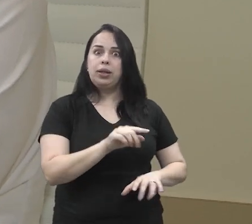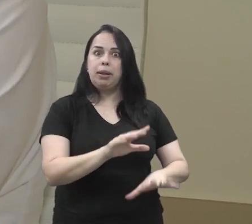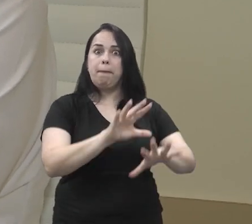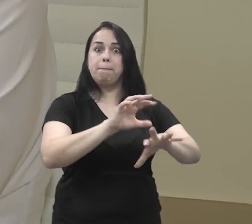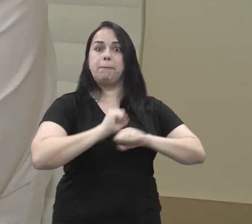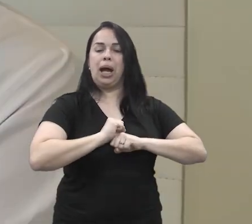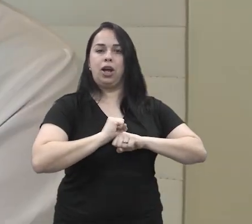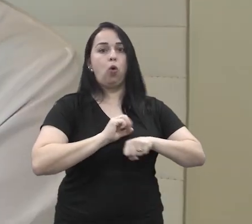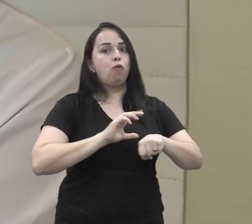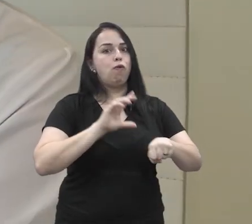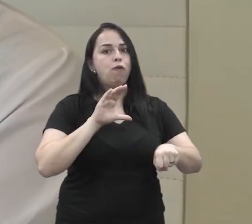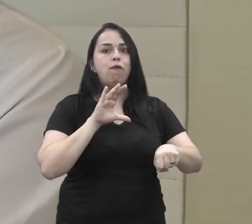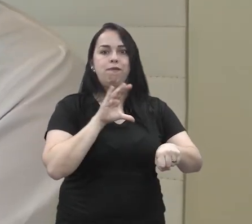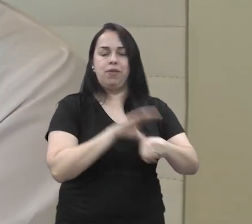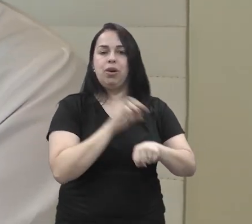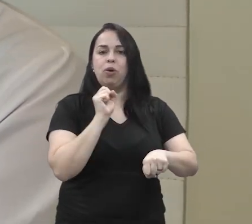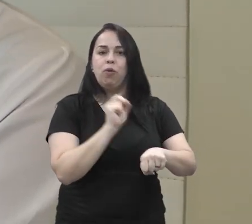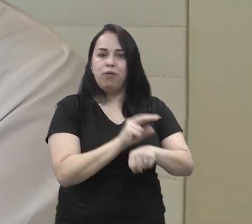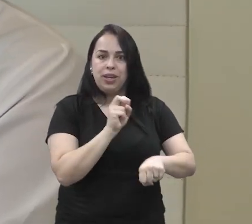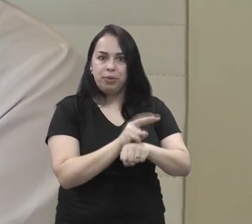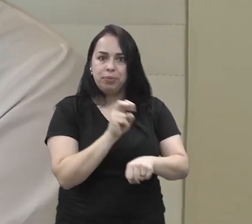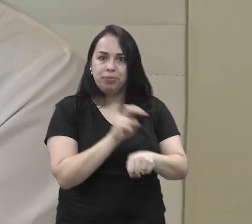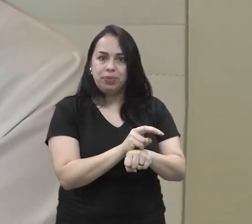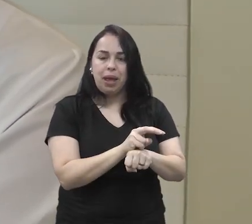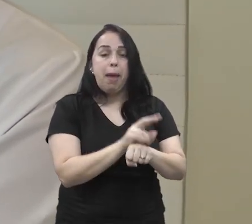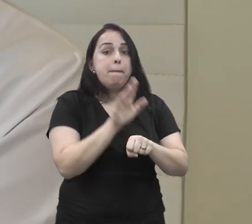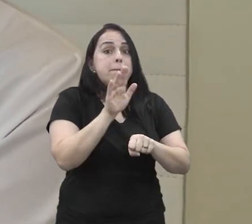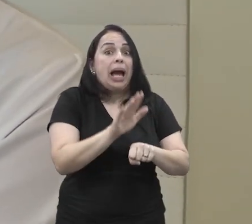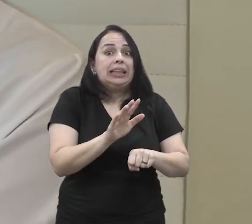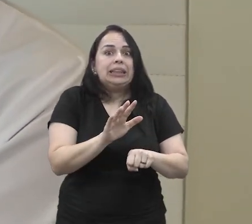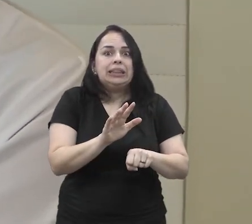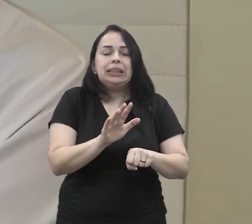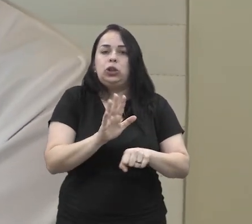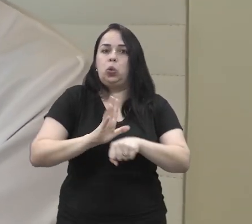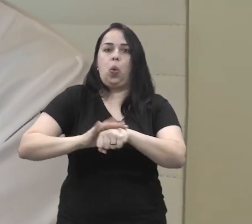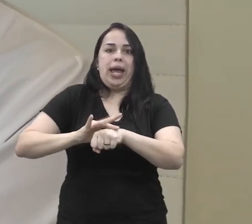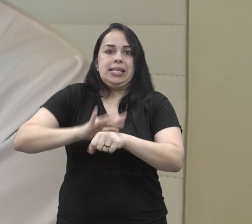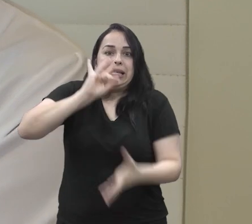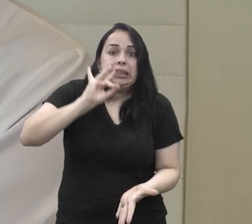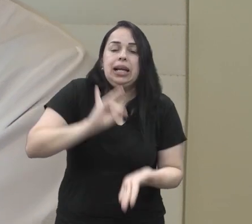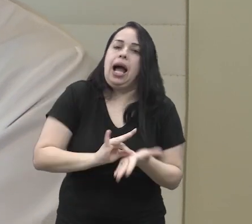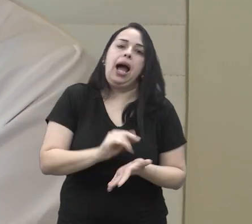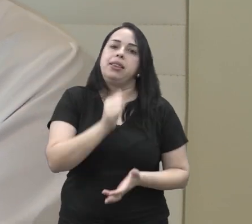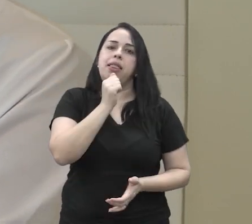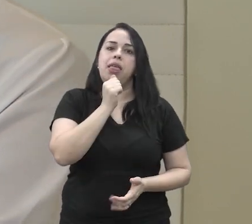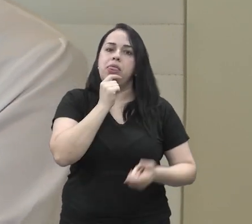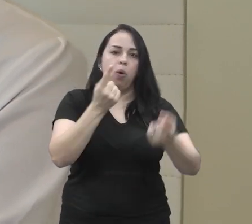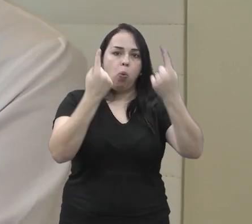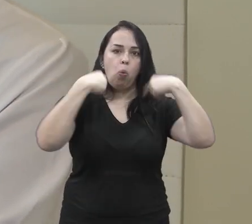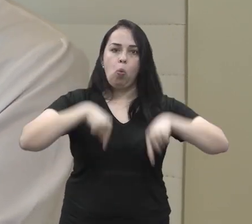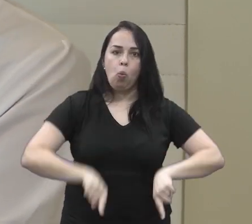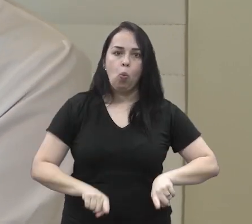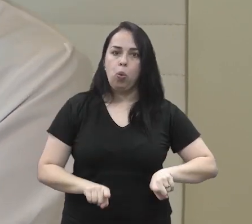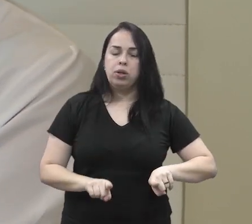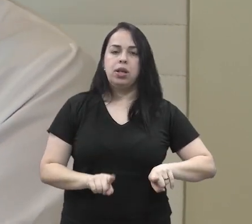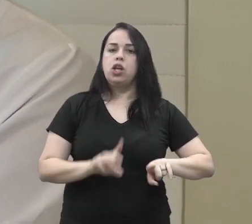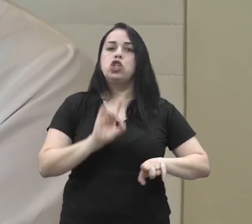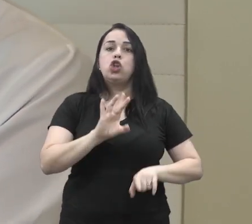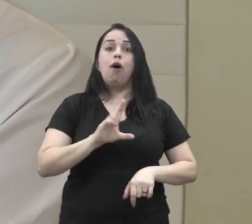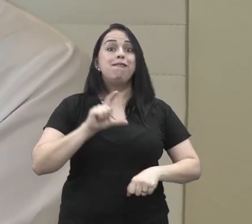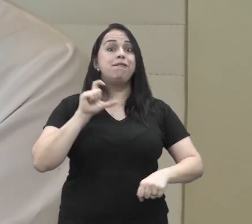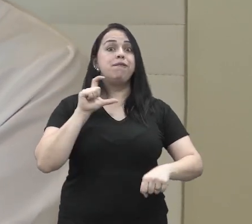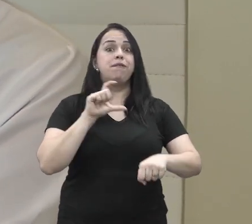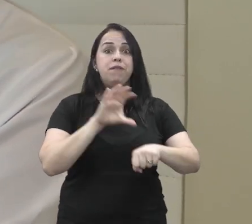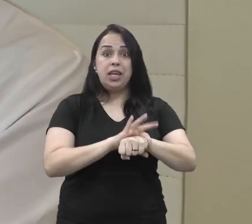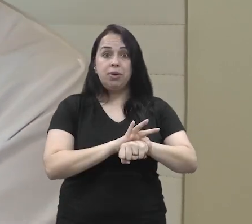as diferenças. O HIV é quando você pega o vírus do HIV e ainda não tem a